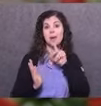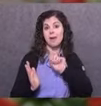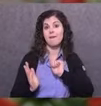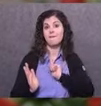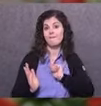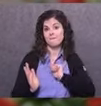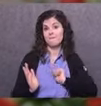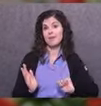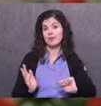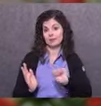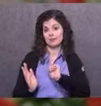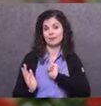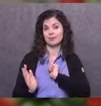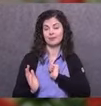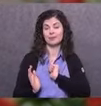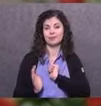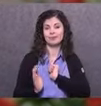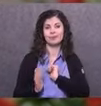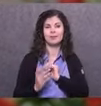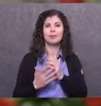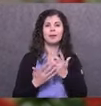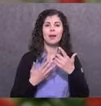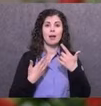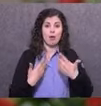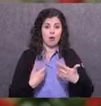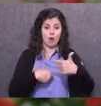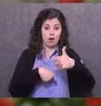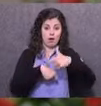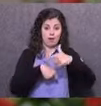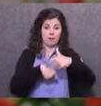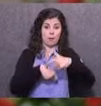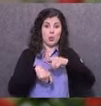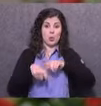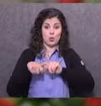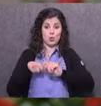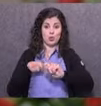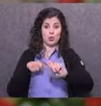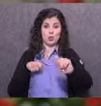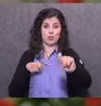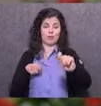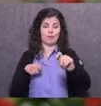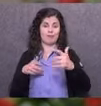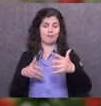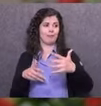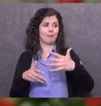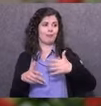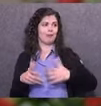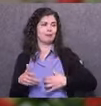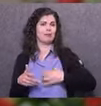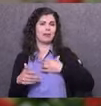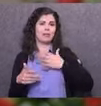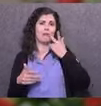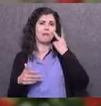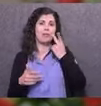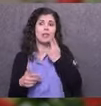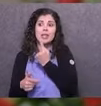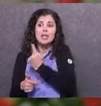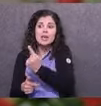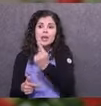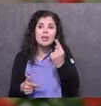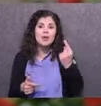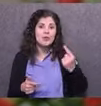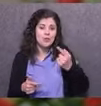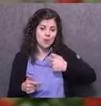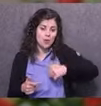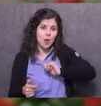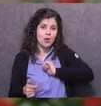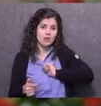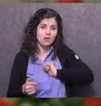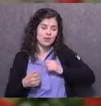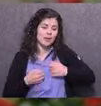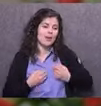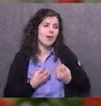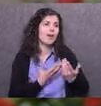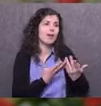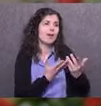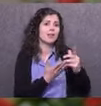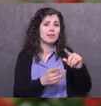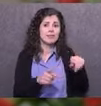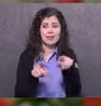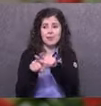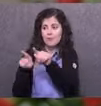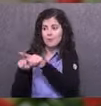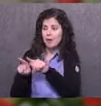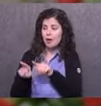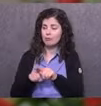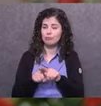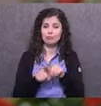Na hora presente da nossa história, confiemos-lhe a nossa vida e a de todos os nossos irmãos